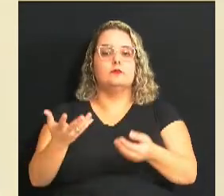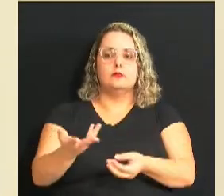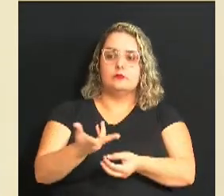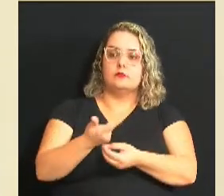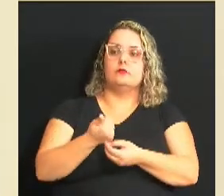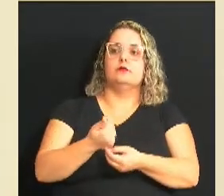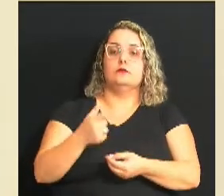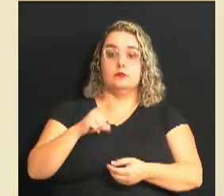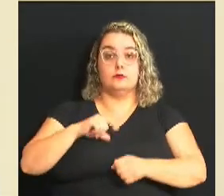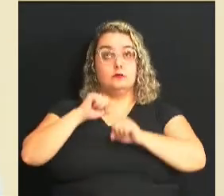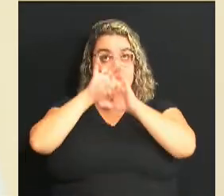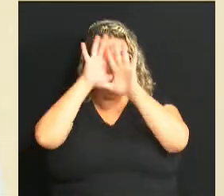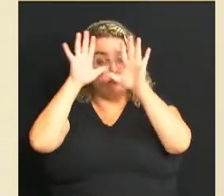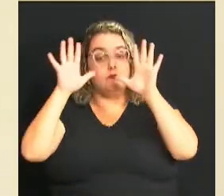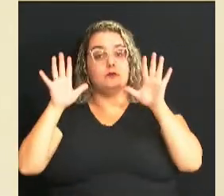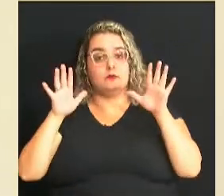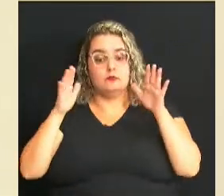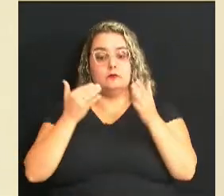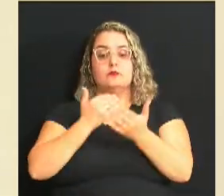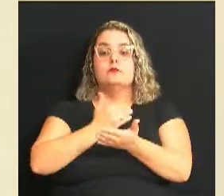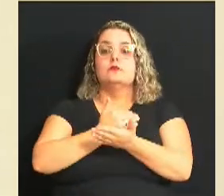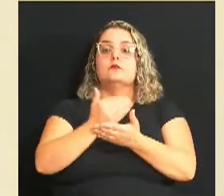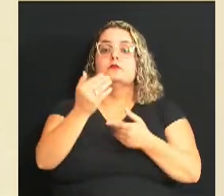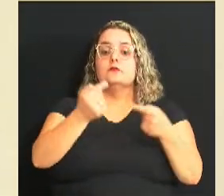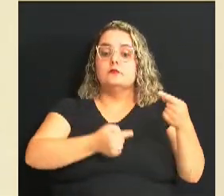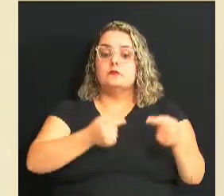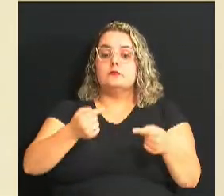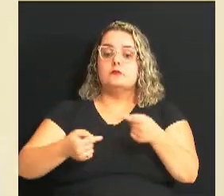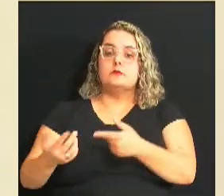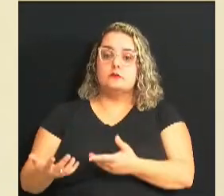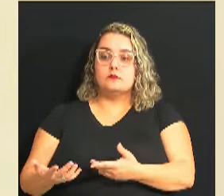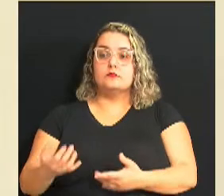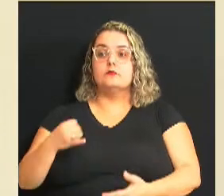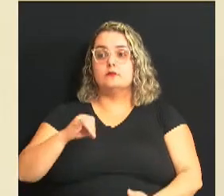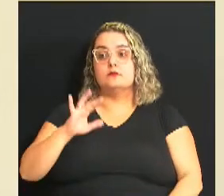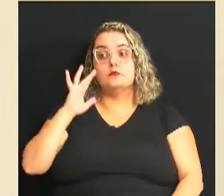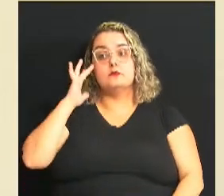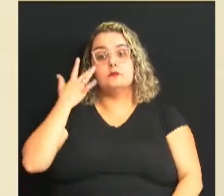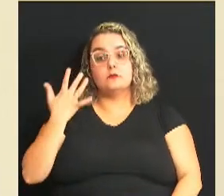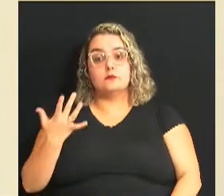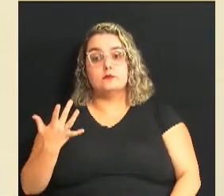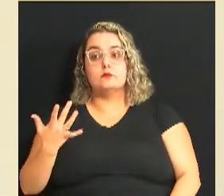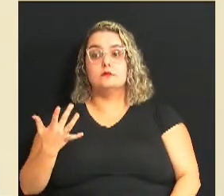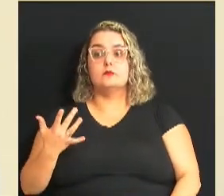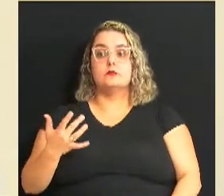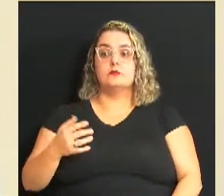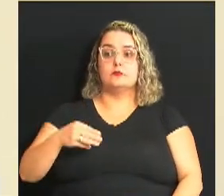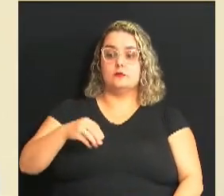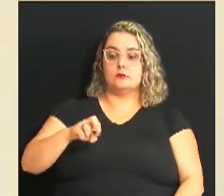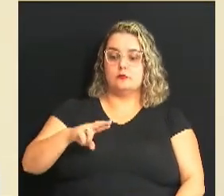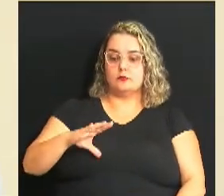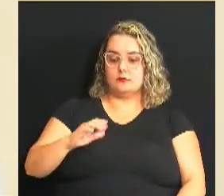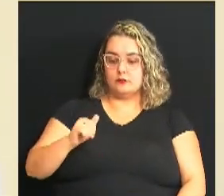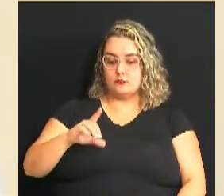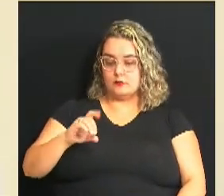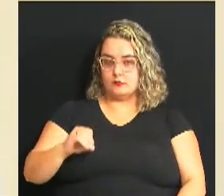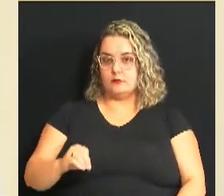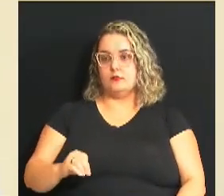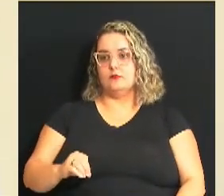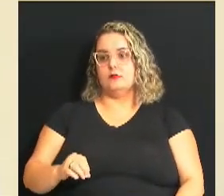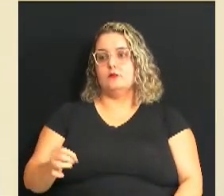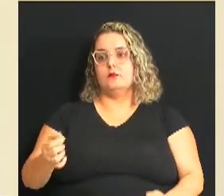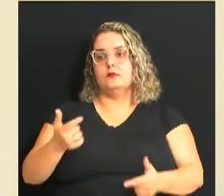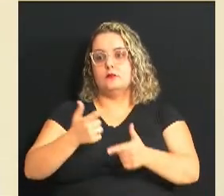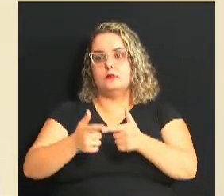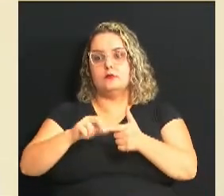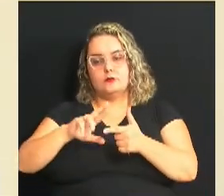muito claro para iniciar uma discussão. Se a gente achar que mercado vai resolver a arte, a gente está falhando